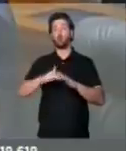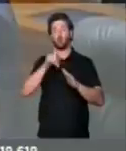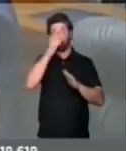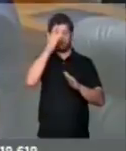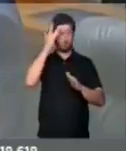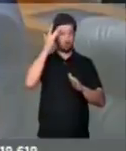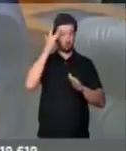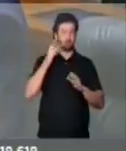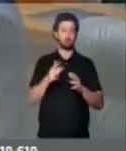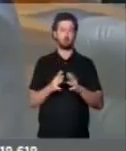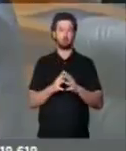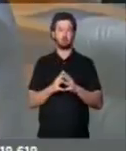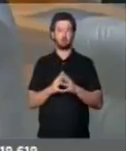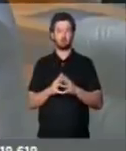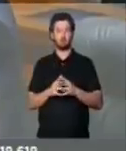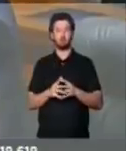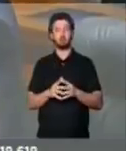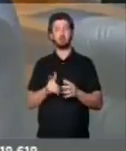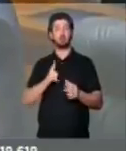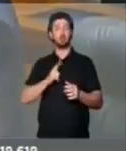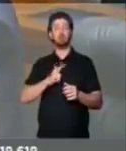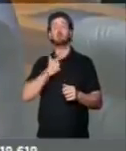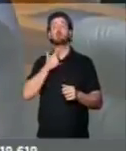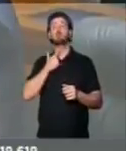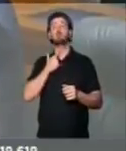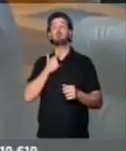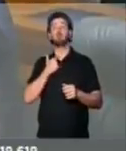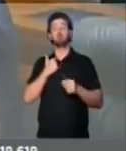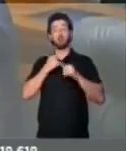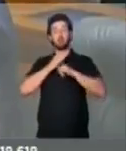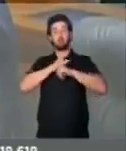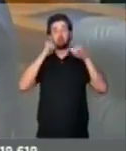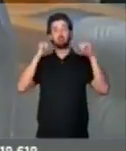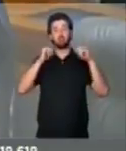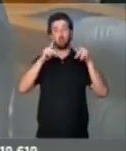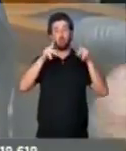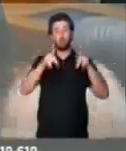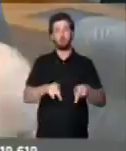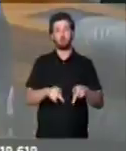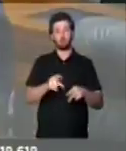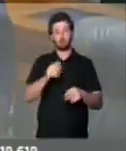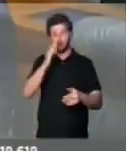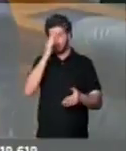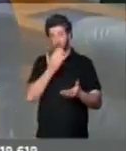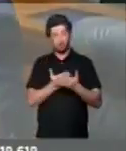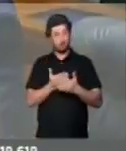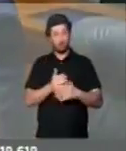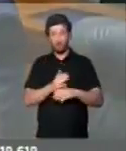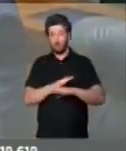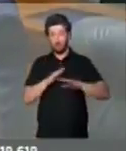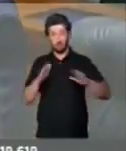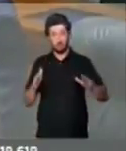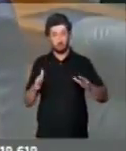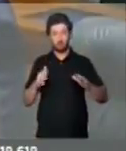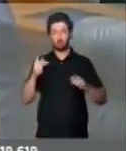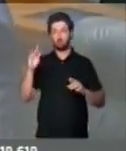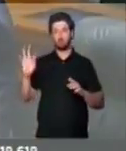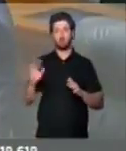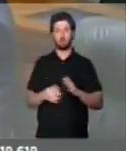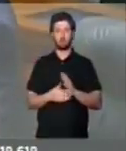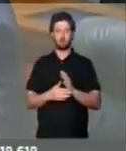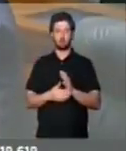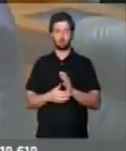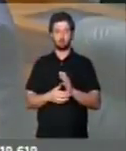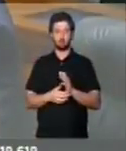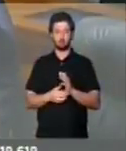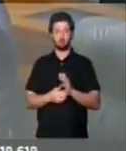aqueles que fazem questão de dizer para o povo brasileiro que não acredita mais nos petistas,